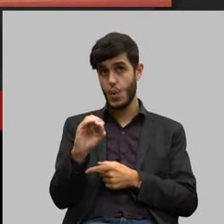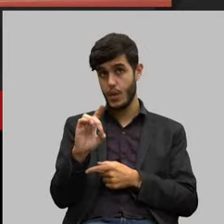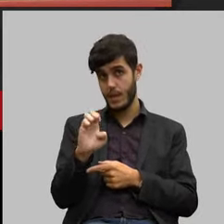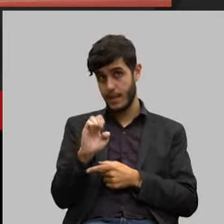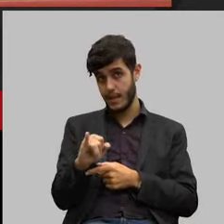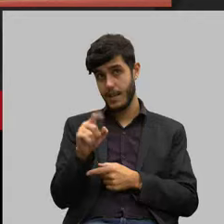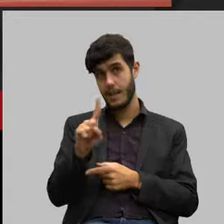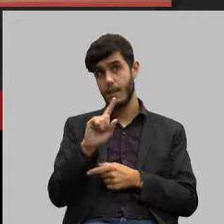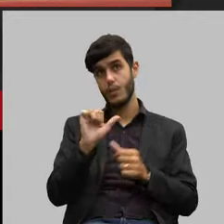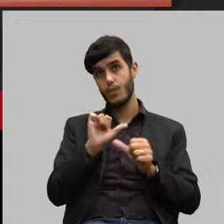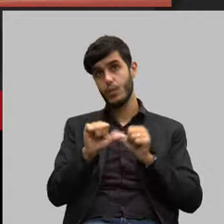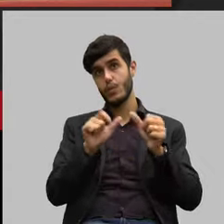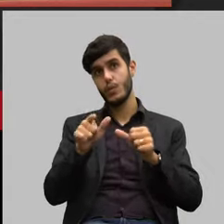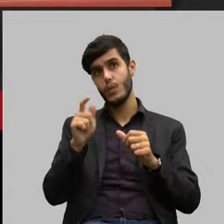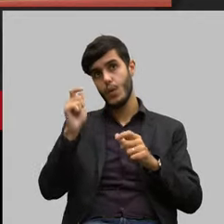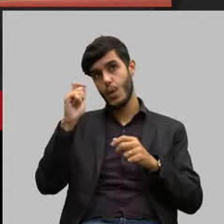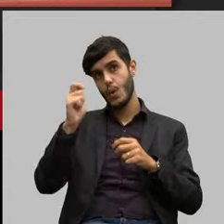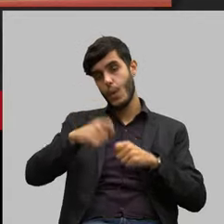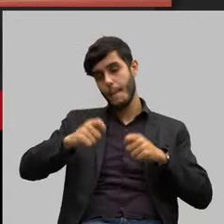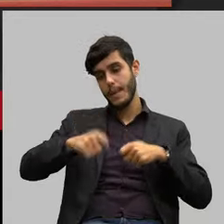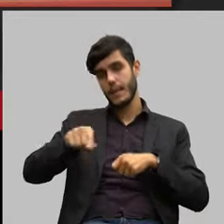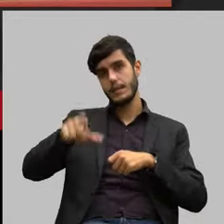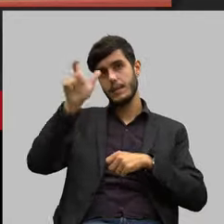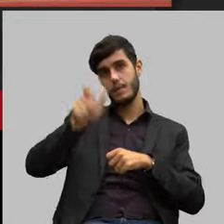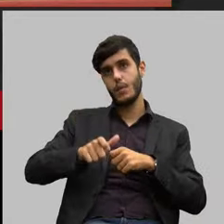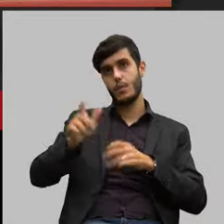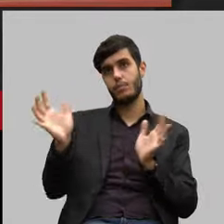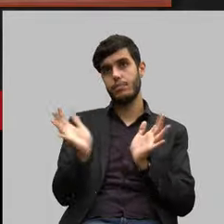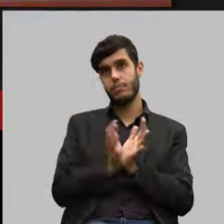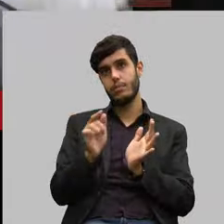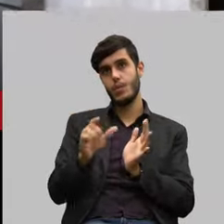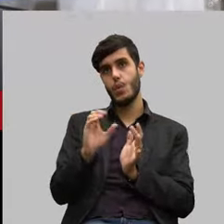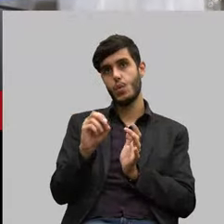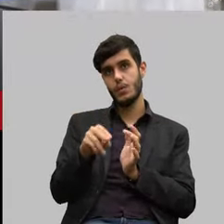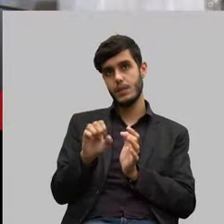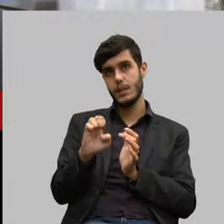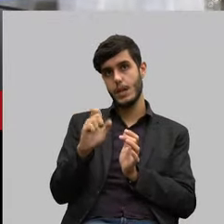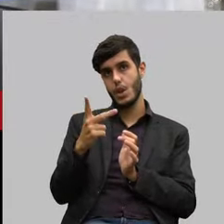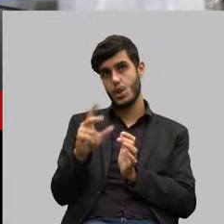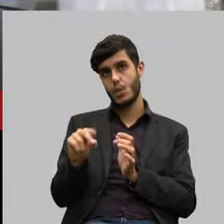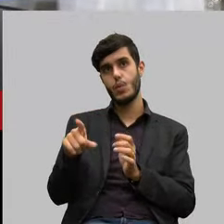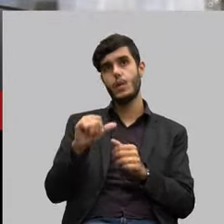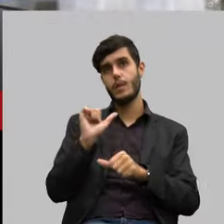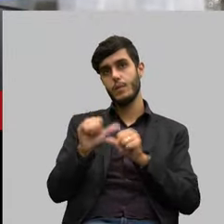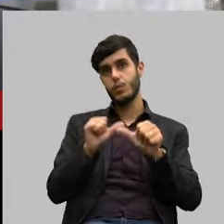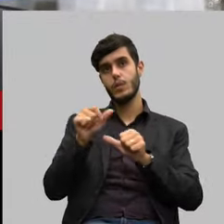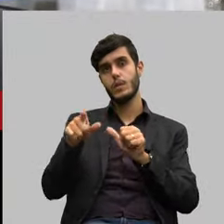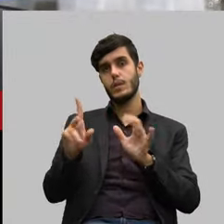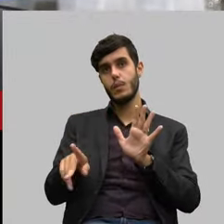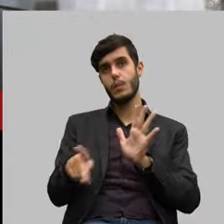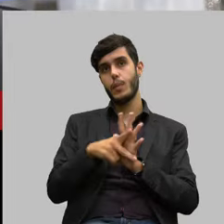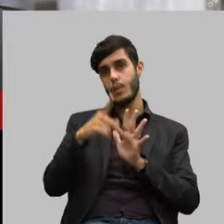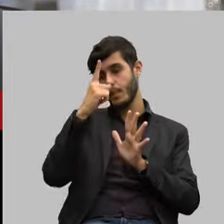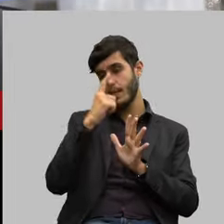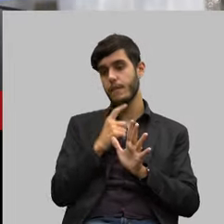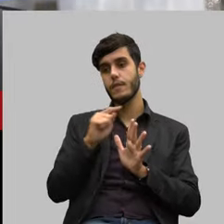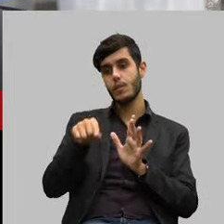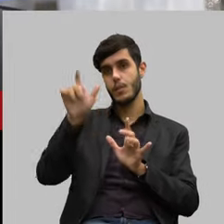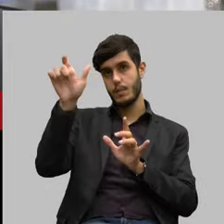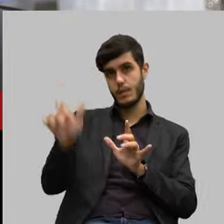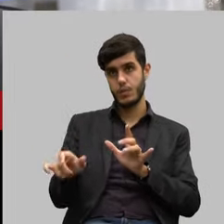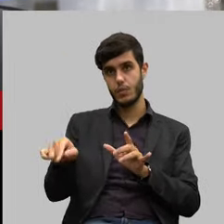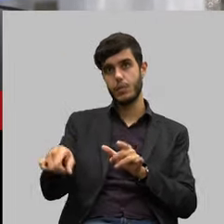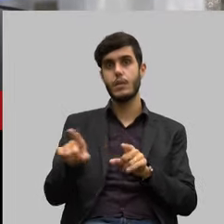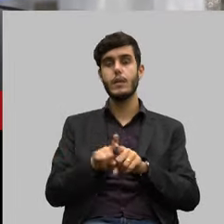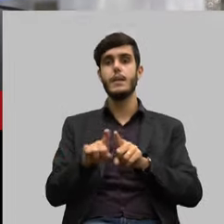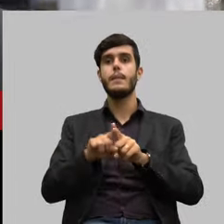essa essa competência não há alteração de competências O que há é na verdade alteração do do perfil do membro e isso por uma